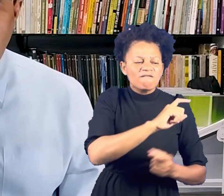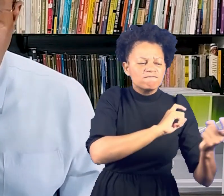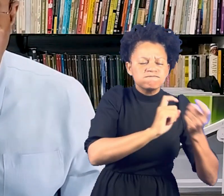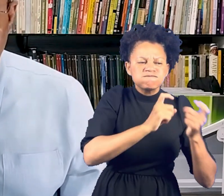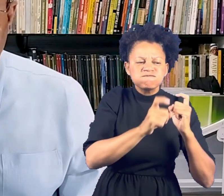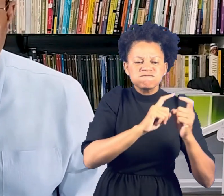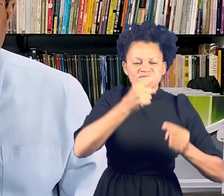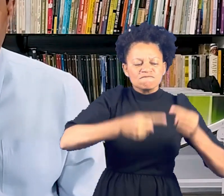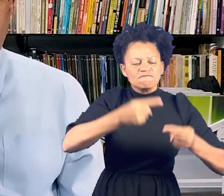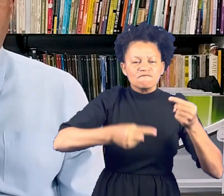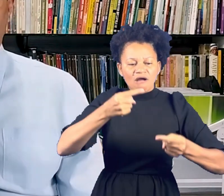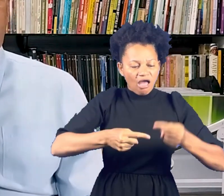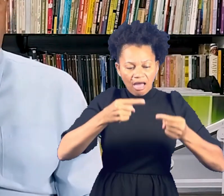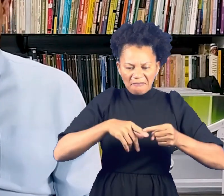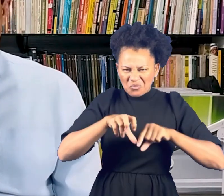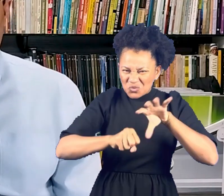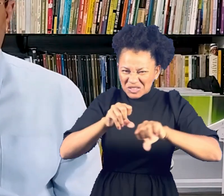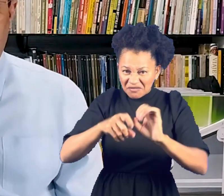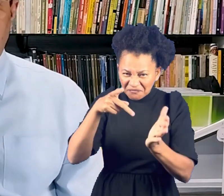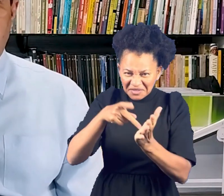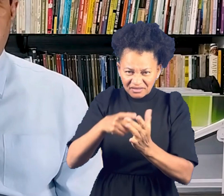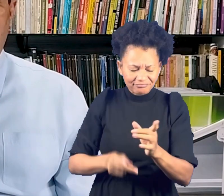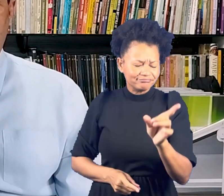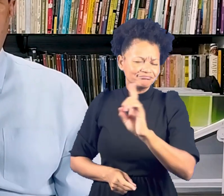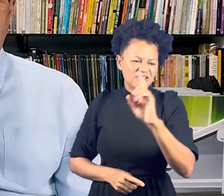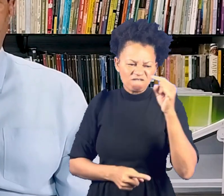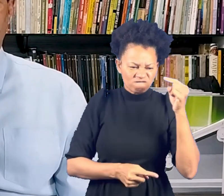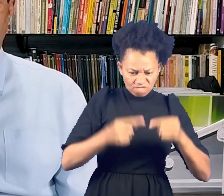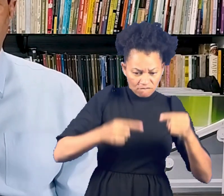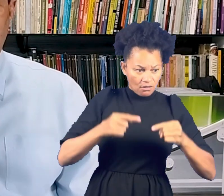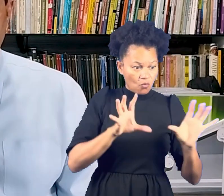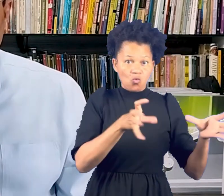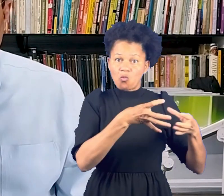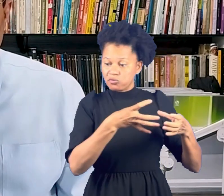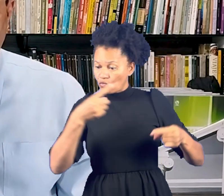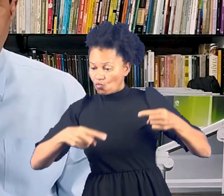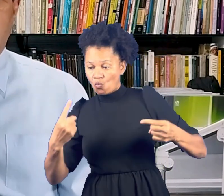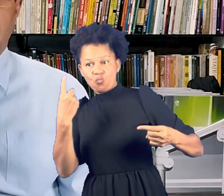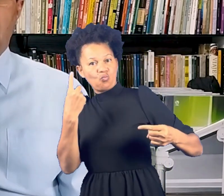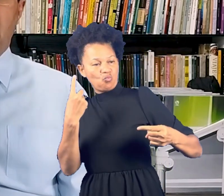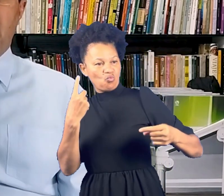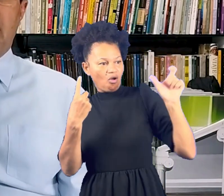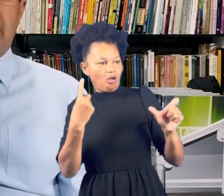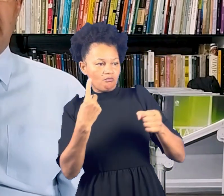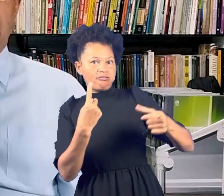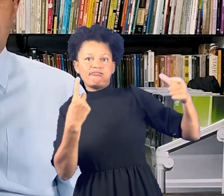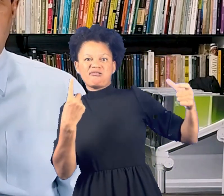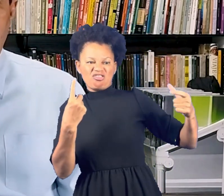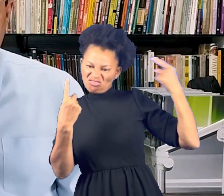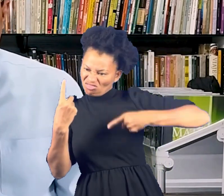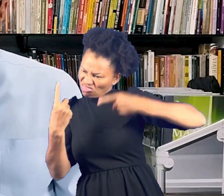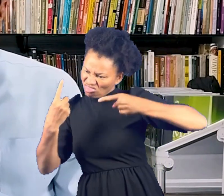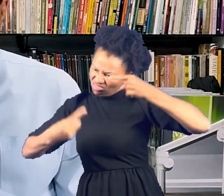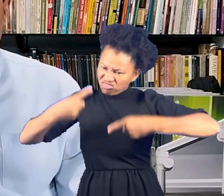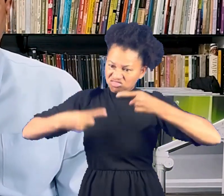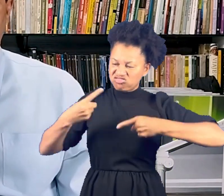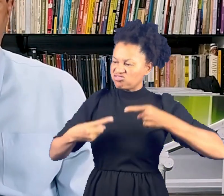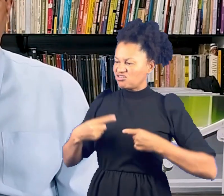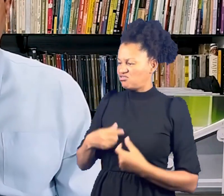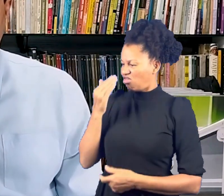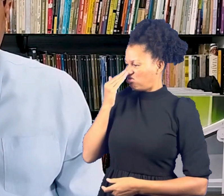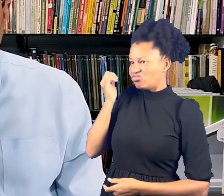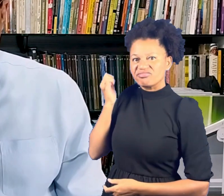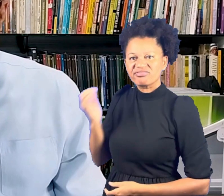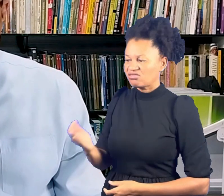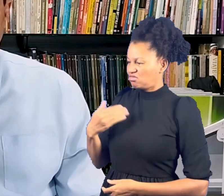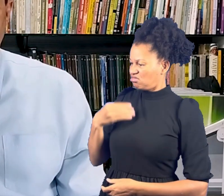essa disputa não é uma busca pela verdade. Essa disputa era no sentido de denegrir a imagem,